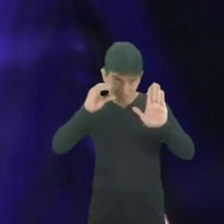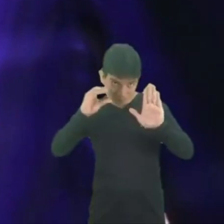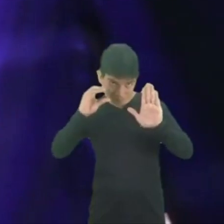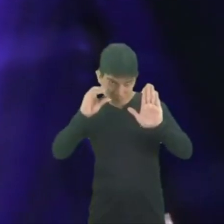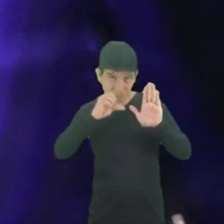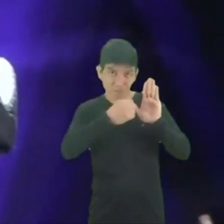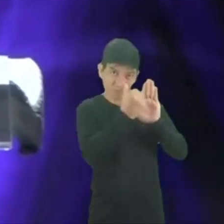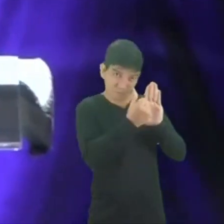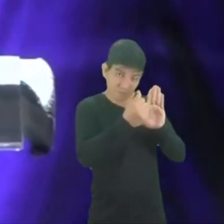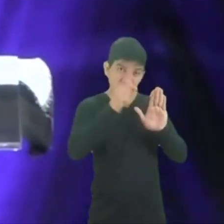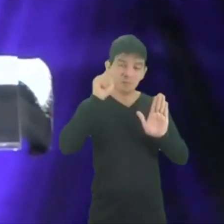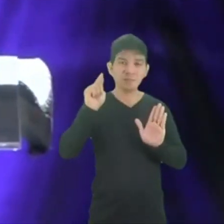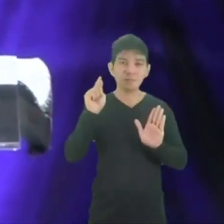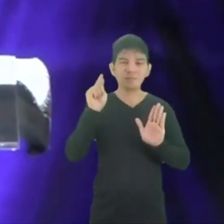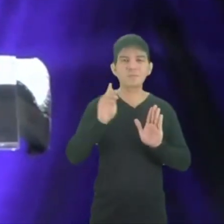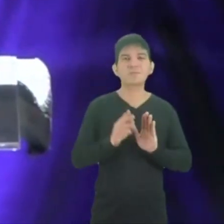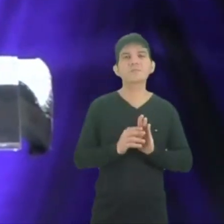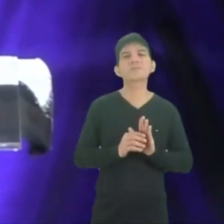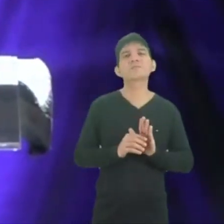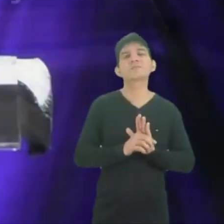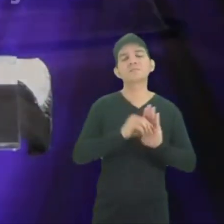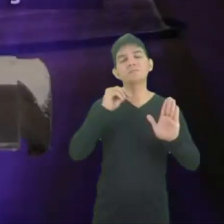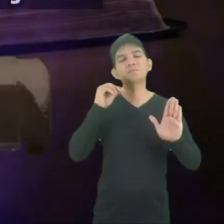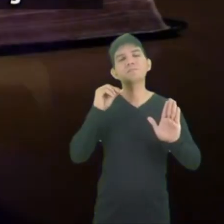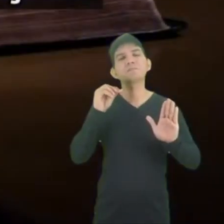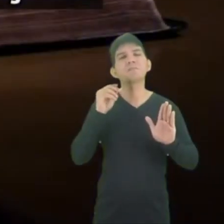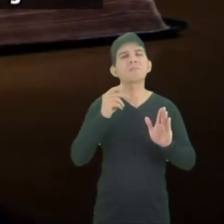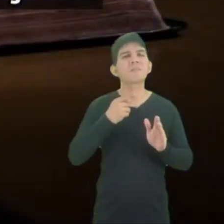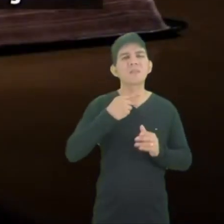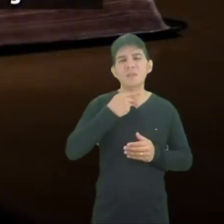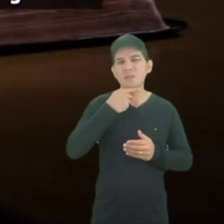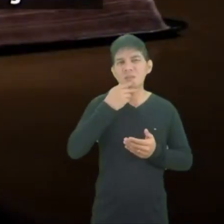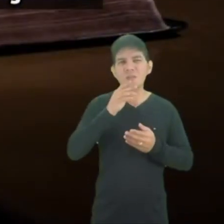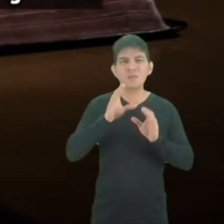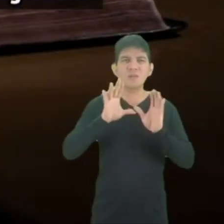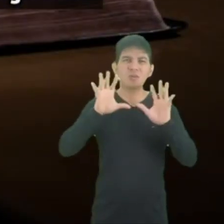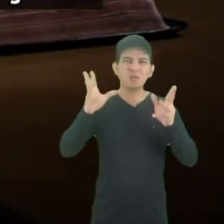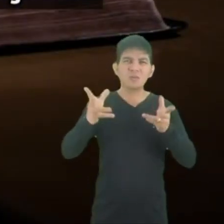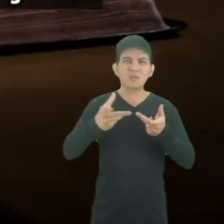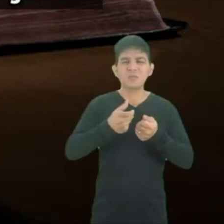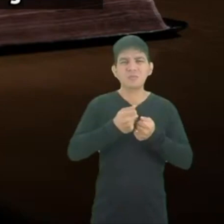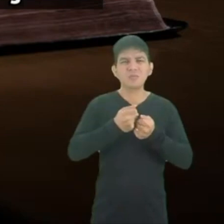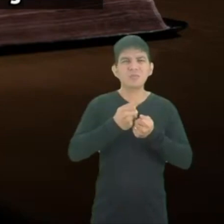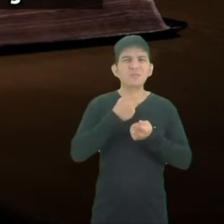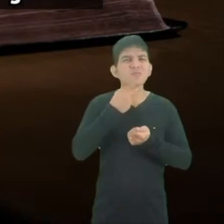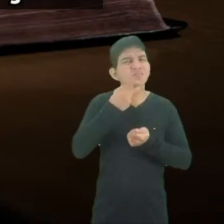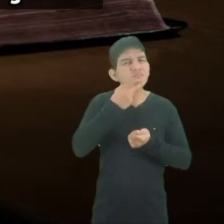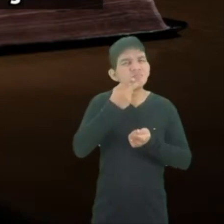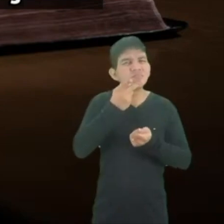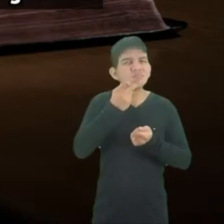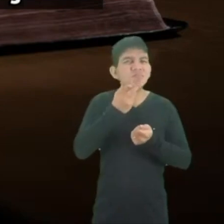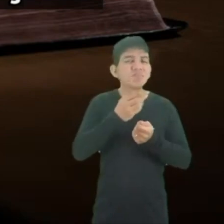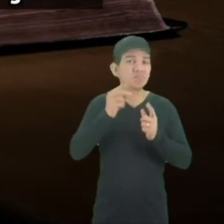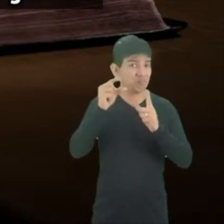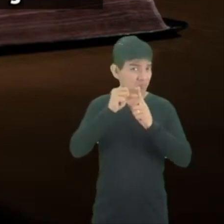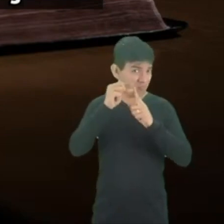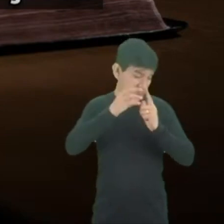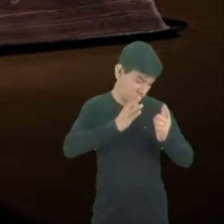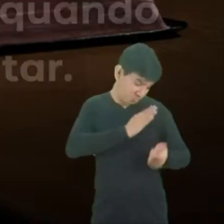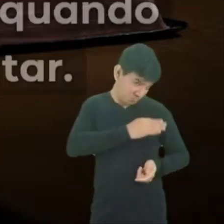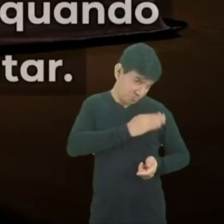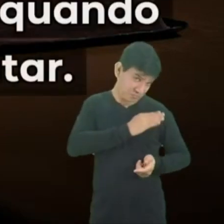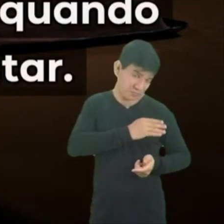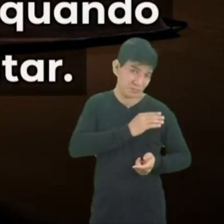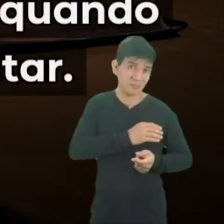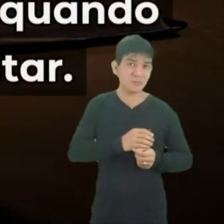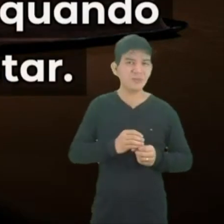assim: que todas estas palavras que hoje lhe ordeno estejam em seu coração,